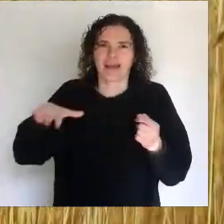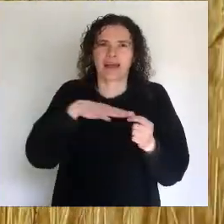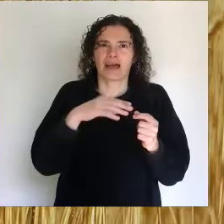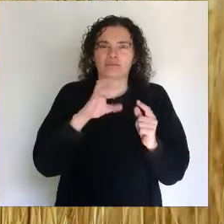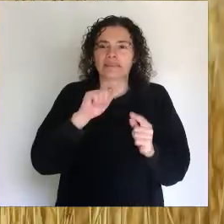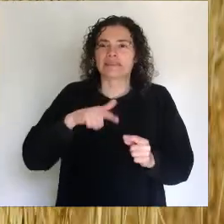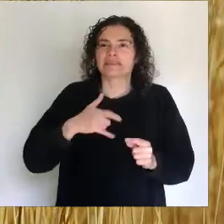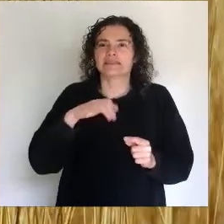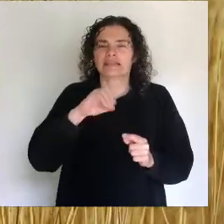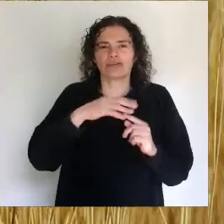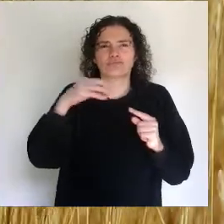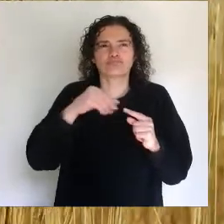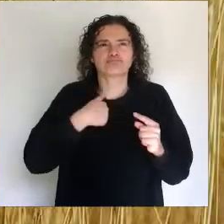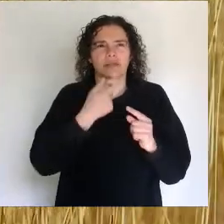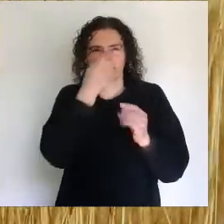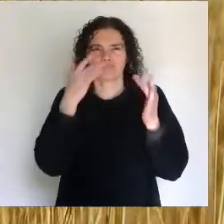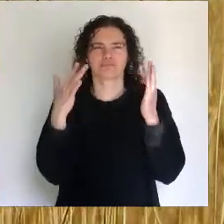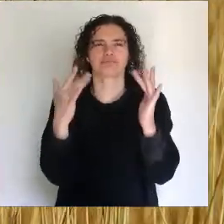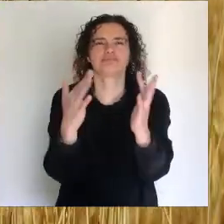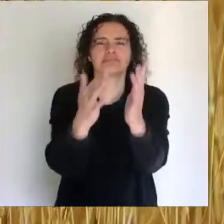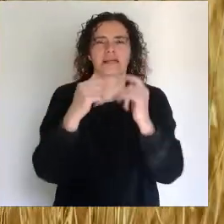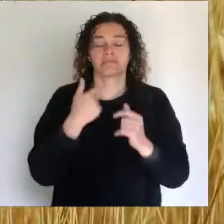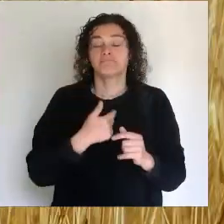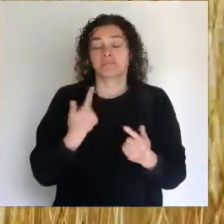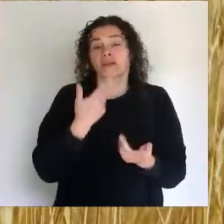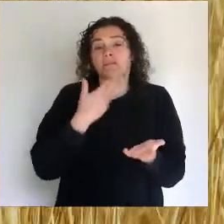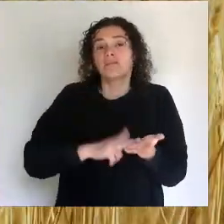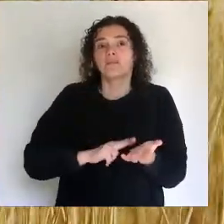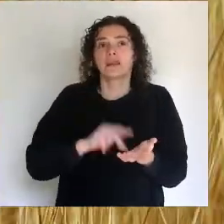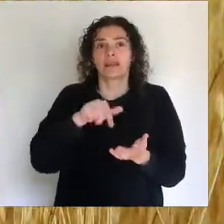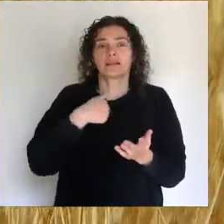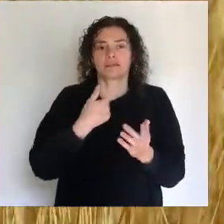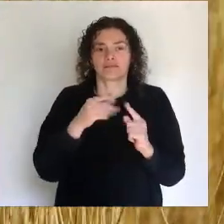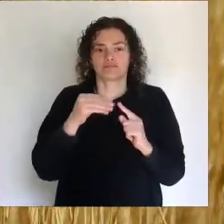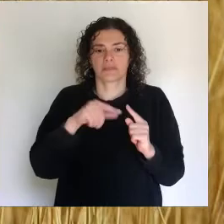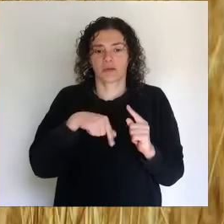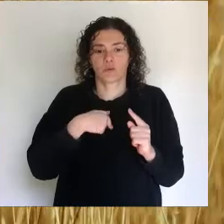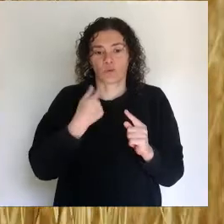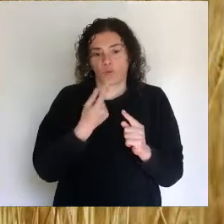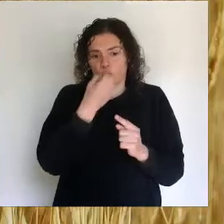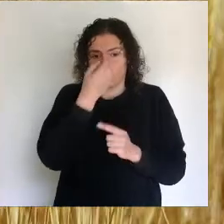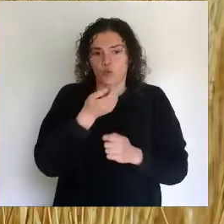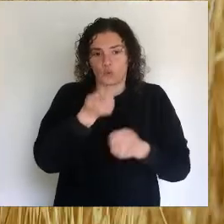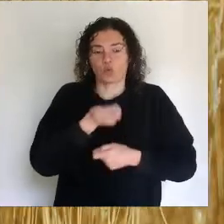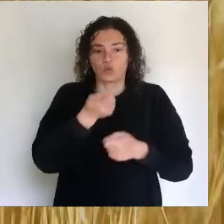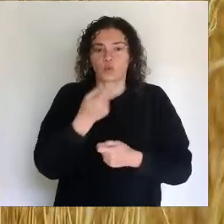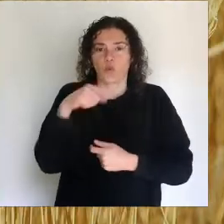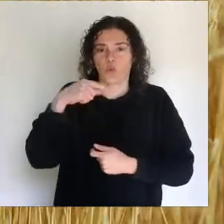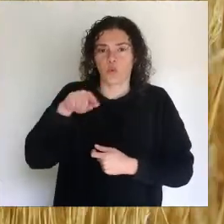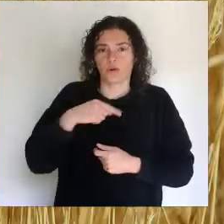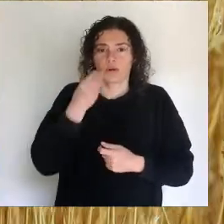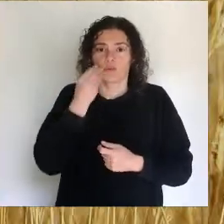da locução, das searas, etc. E, na realidade, o centeio é uma monocultura, portanto, é uma